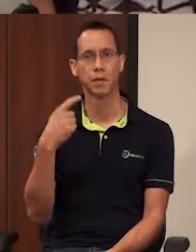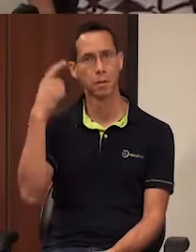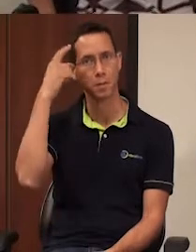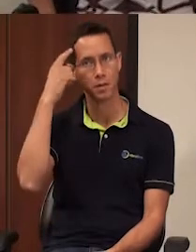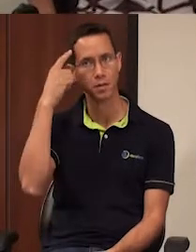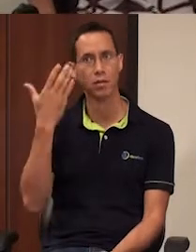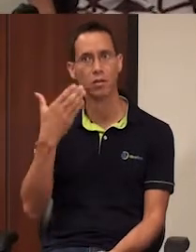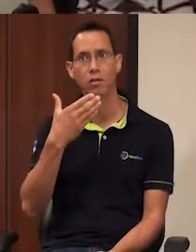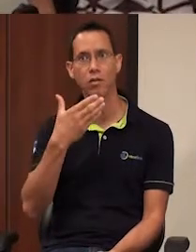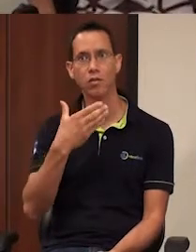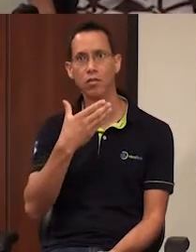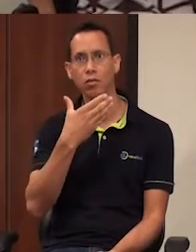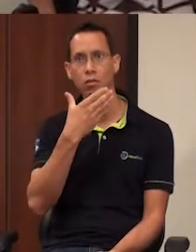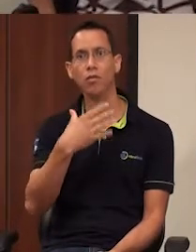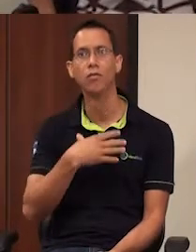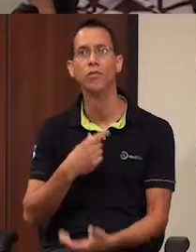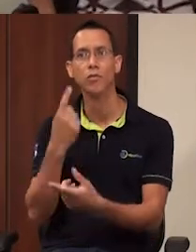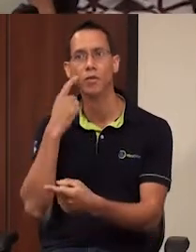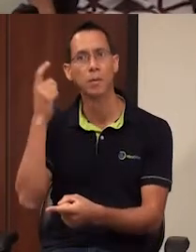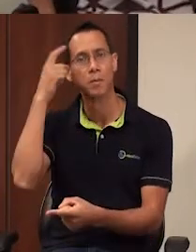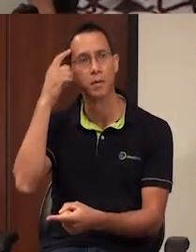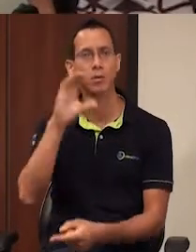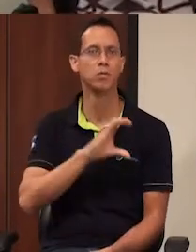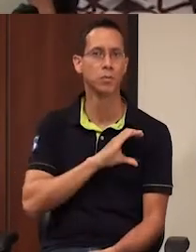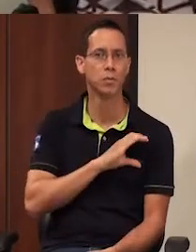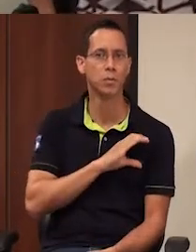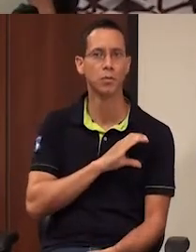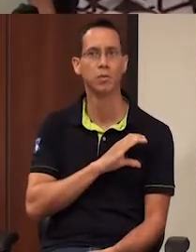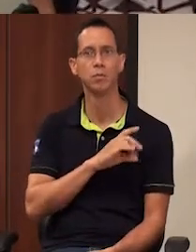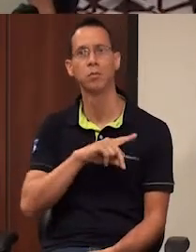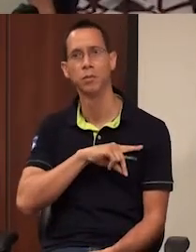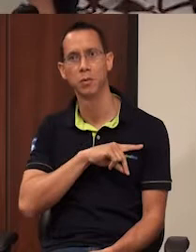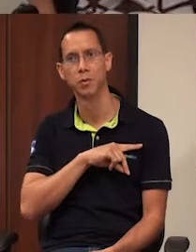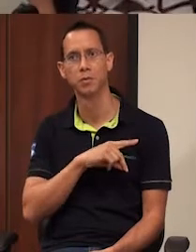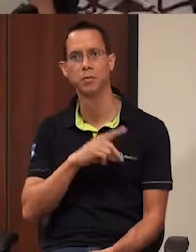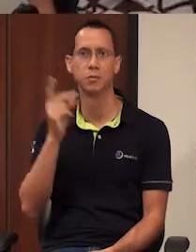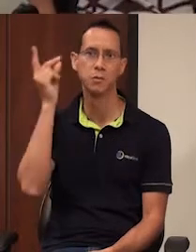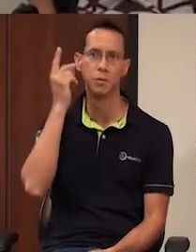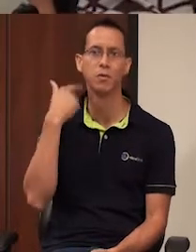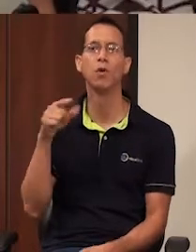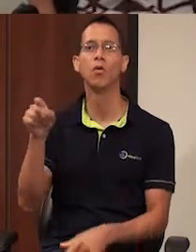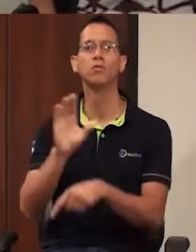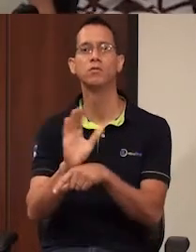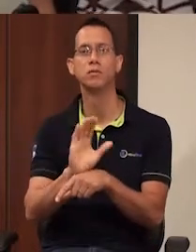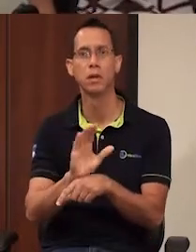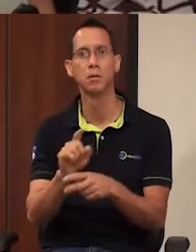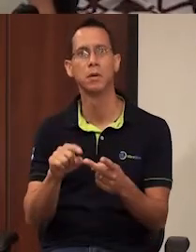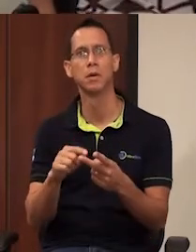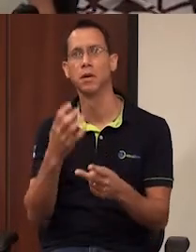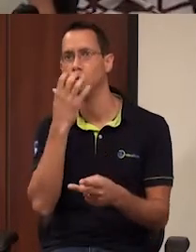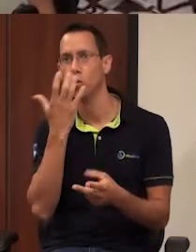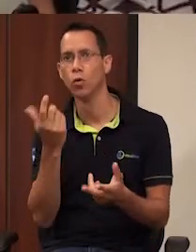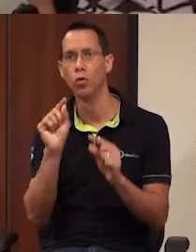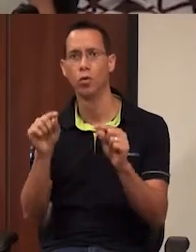vai gostar do São Paulo, do Corinthians ou do Palmeiras, ou então meu filho vai gostar de cinema, ou vai gostar de cachorro, vai não sei o quê. E